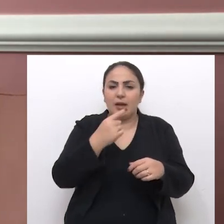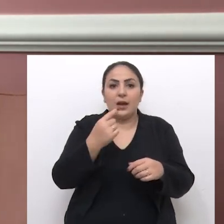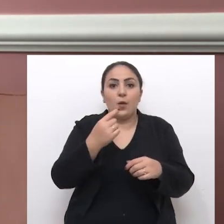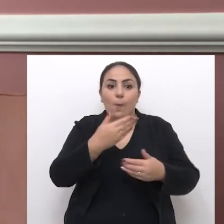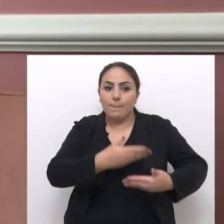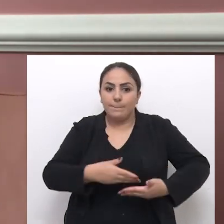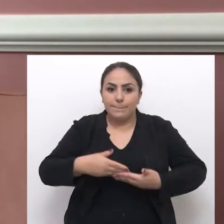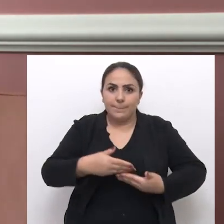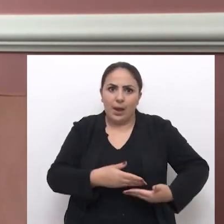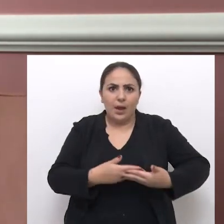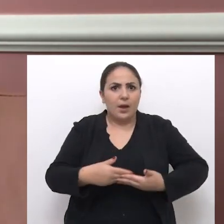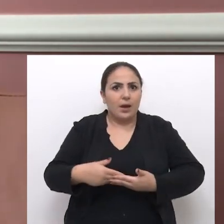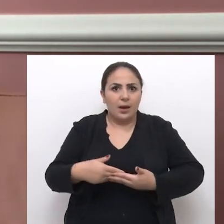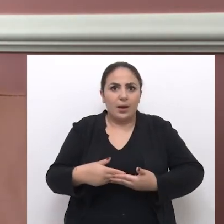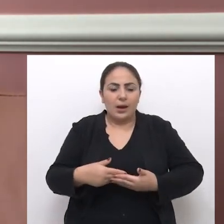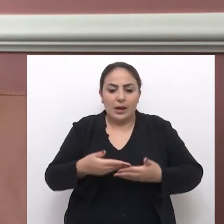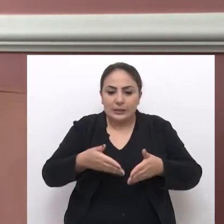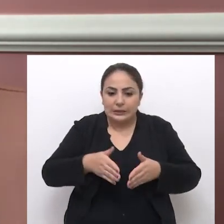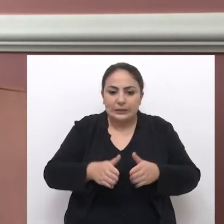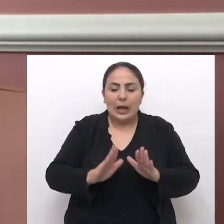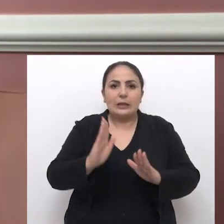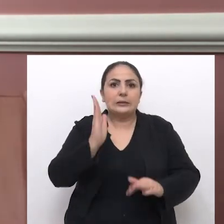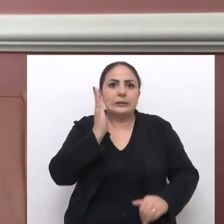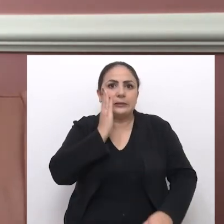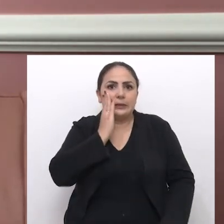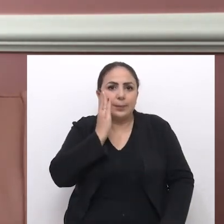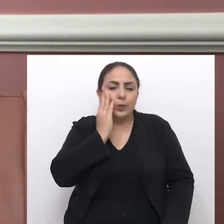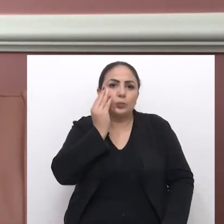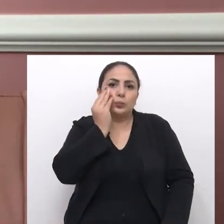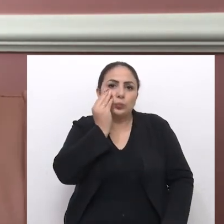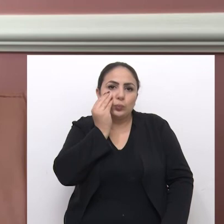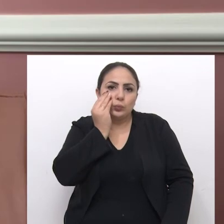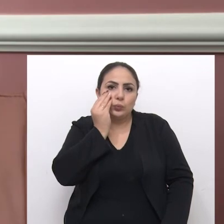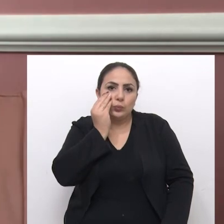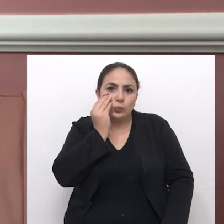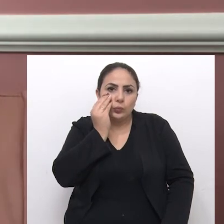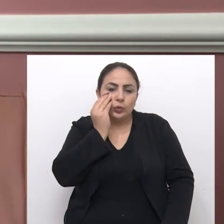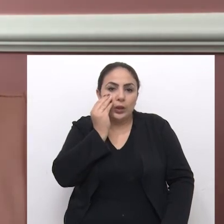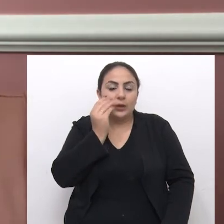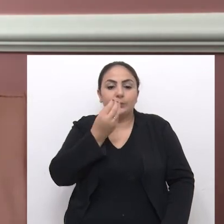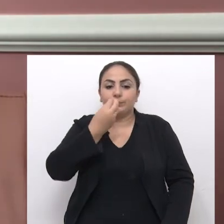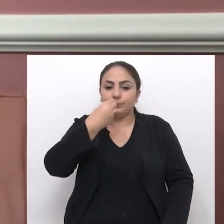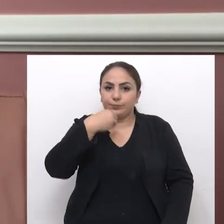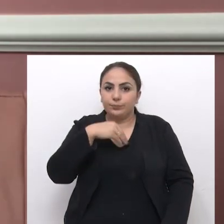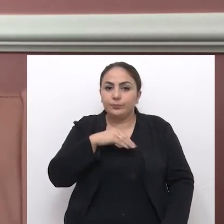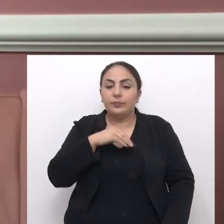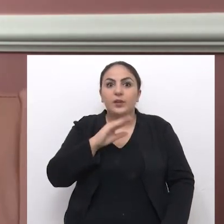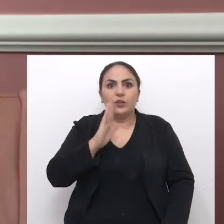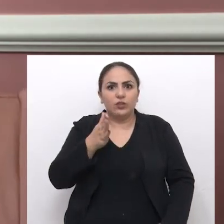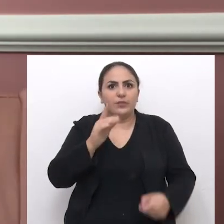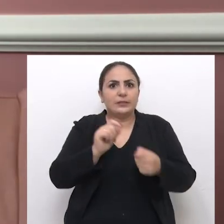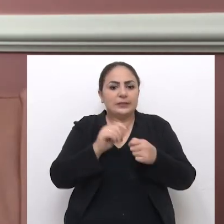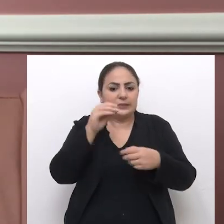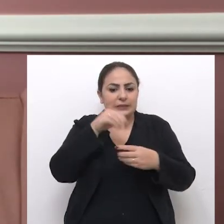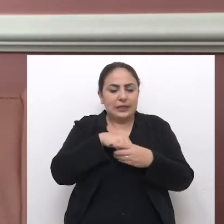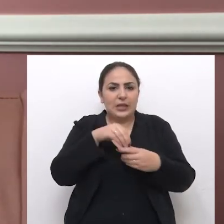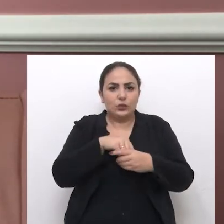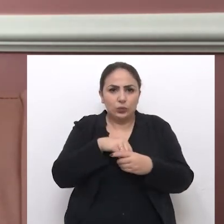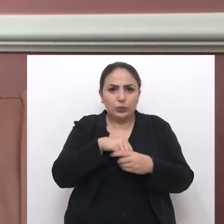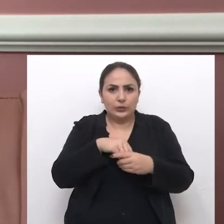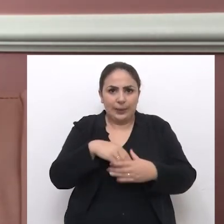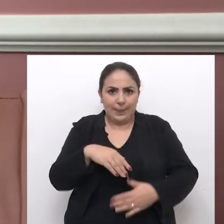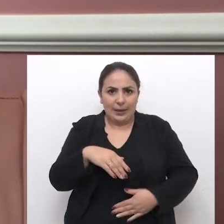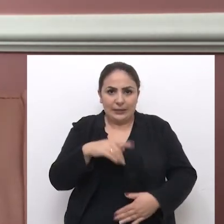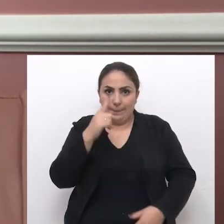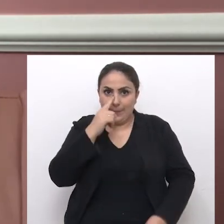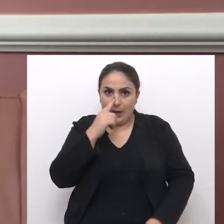princípio que o bebê, ele nasce sabendo sugar e deglutir, que eram coisas que ele já fazia lá dentro da